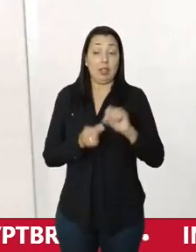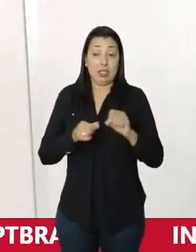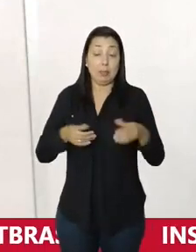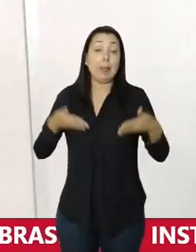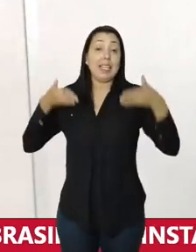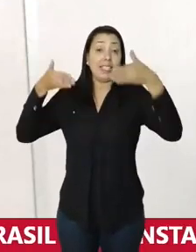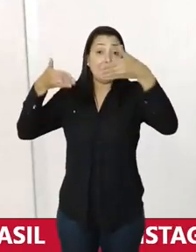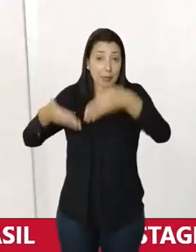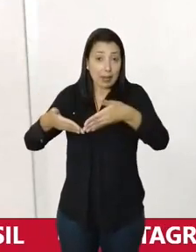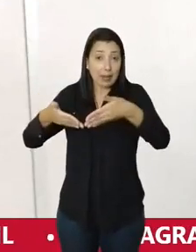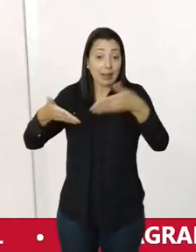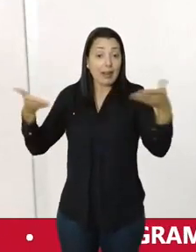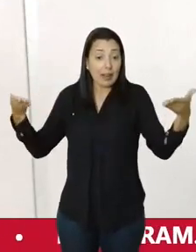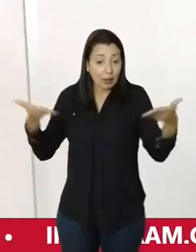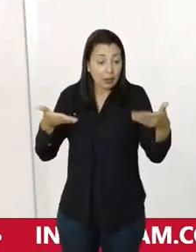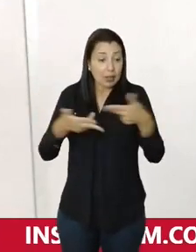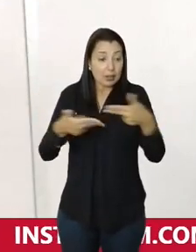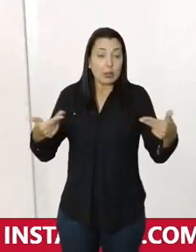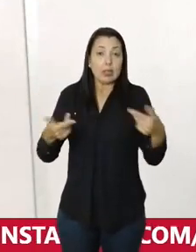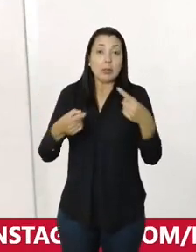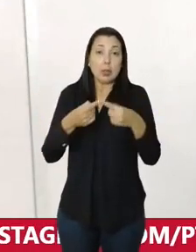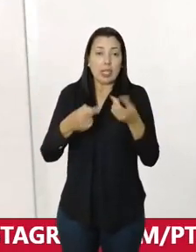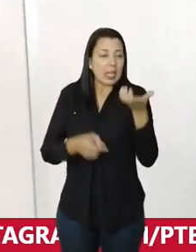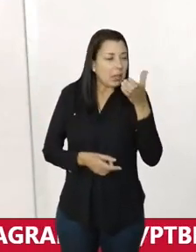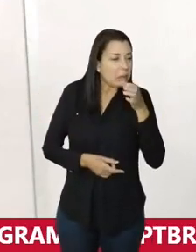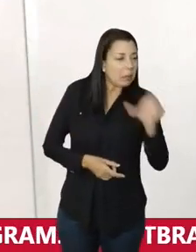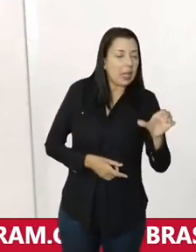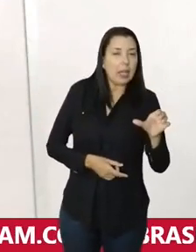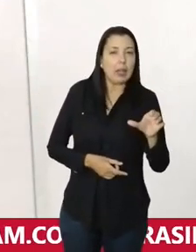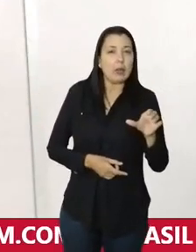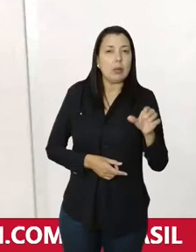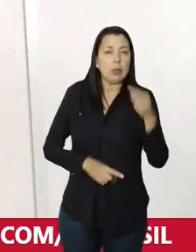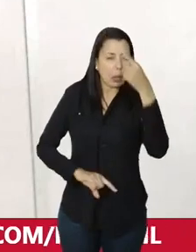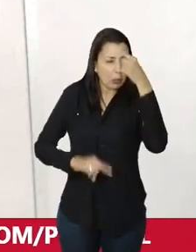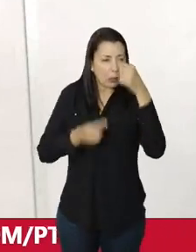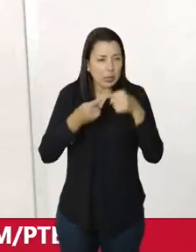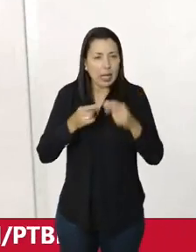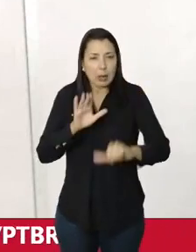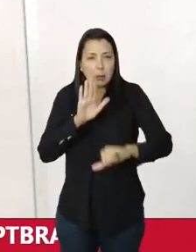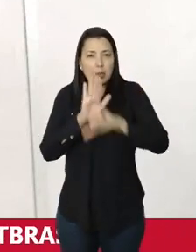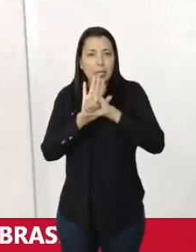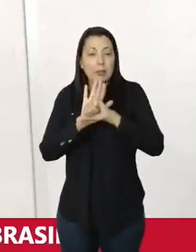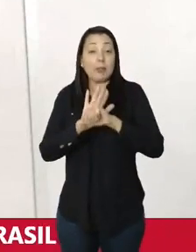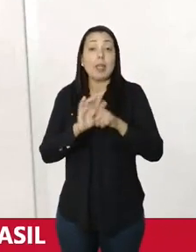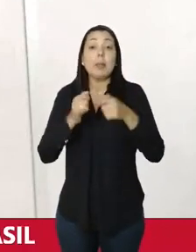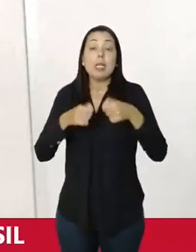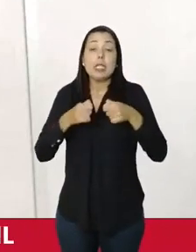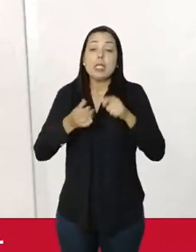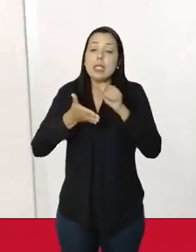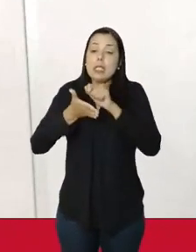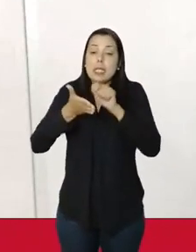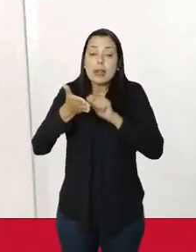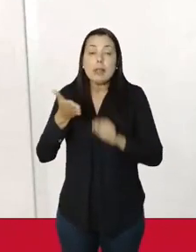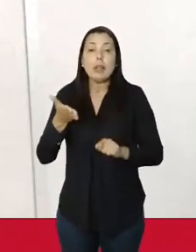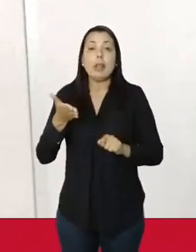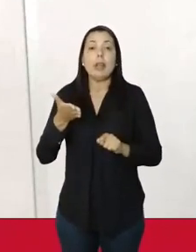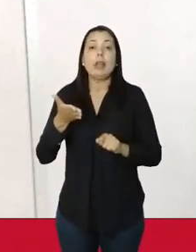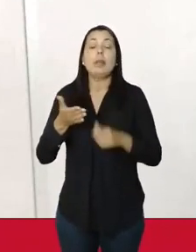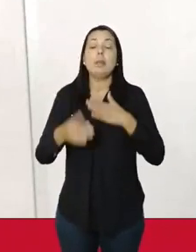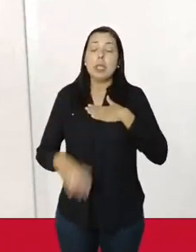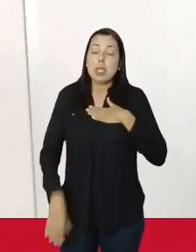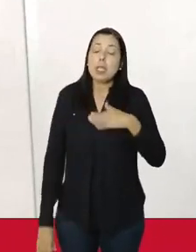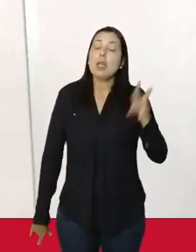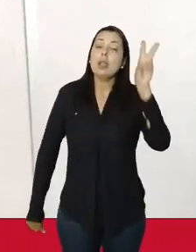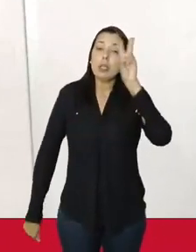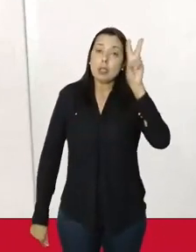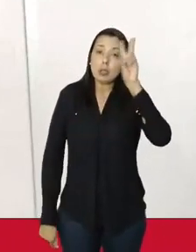parte desta farsa, que me nego a ser coautora deste crime. Prefiro escrever minha